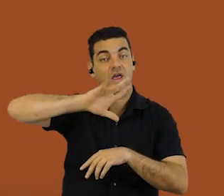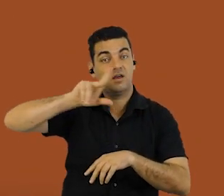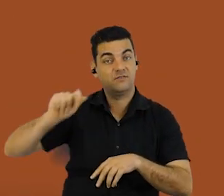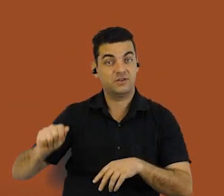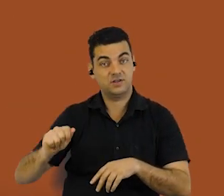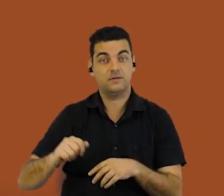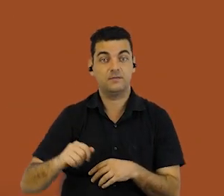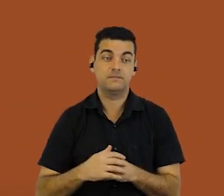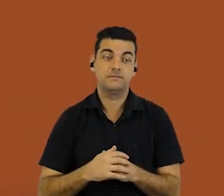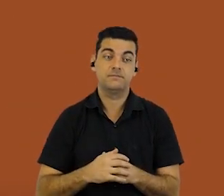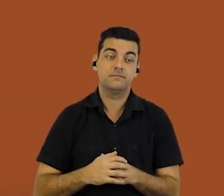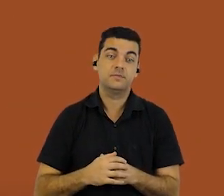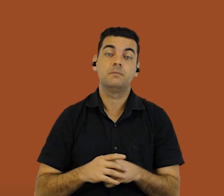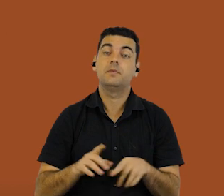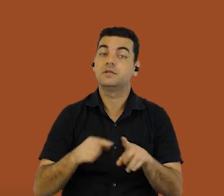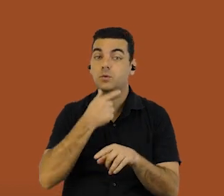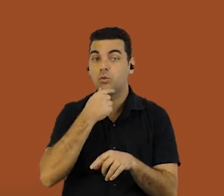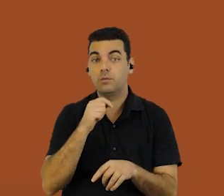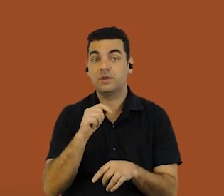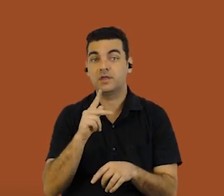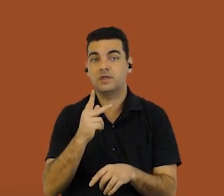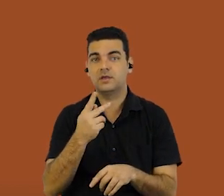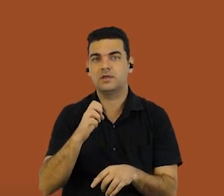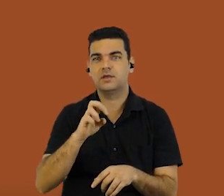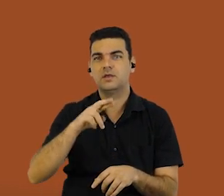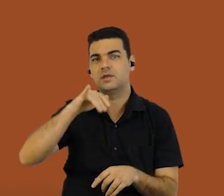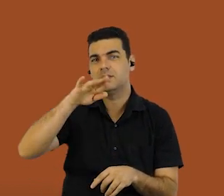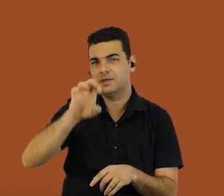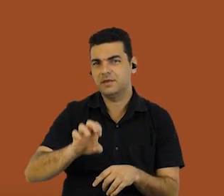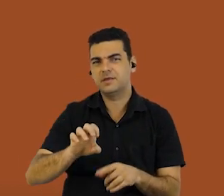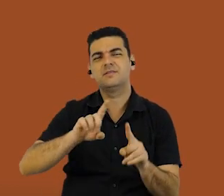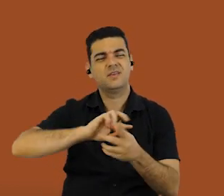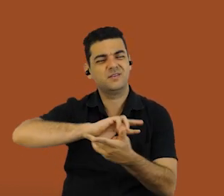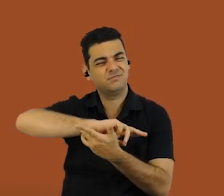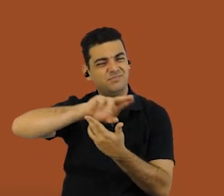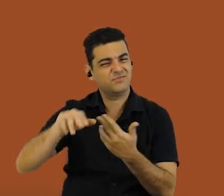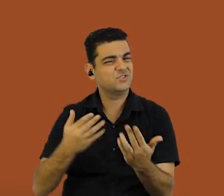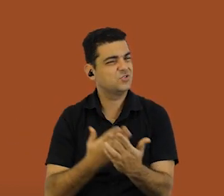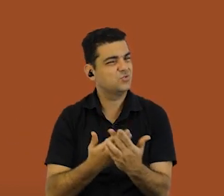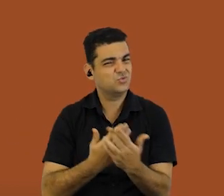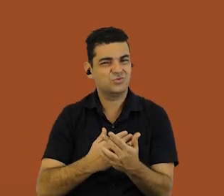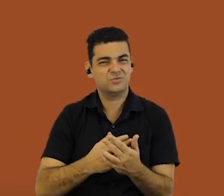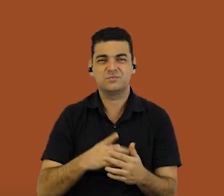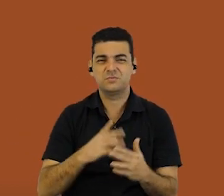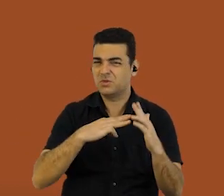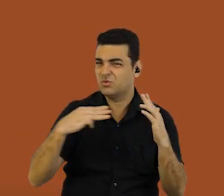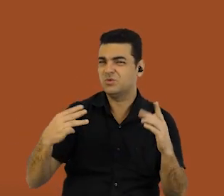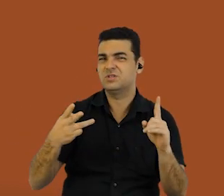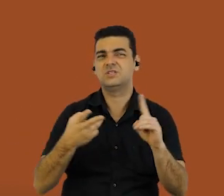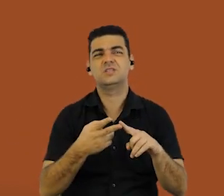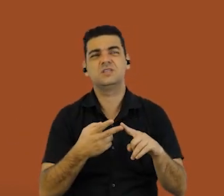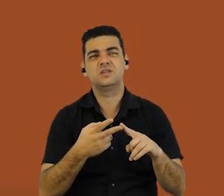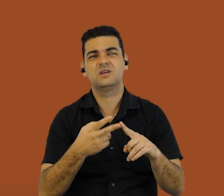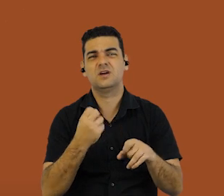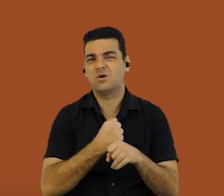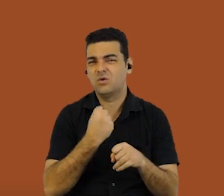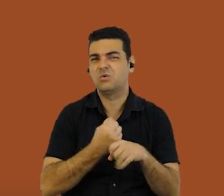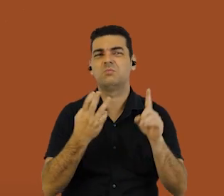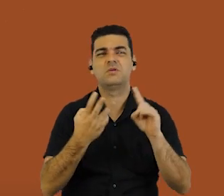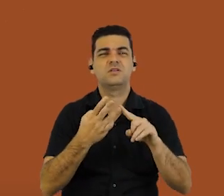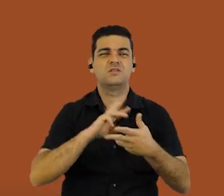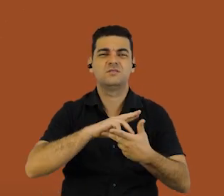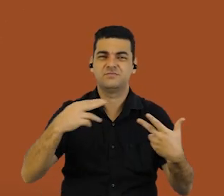tem outros ensaios em diversos outros, principalmente sobre metodologia, né? Para quem está